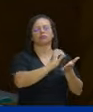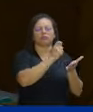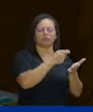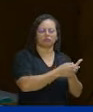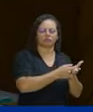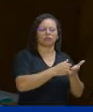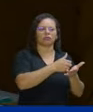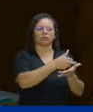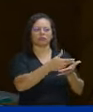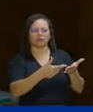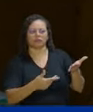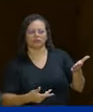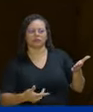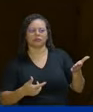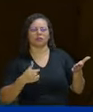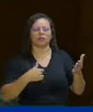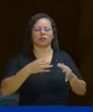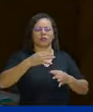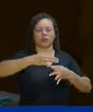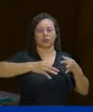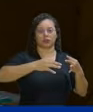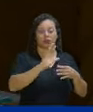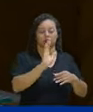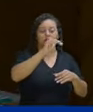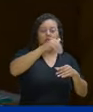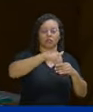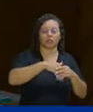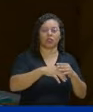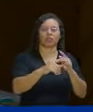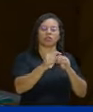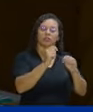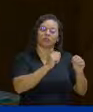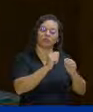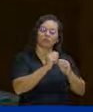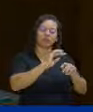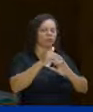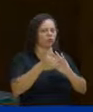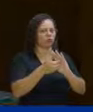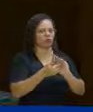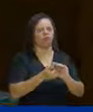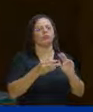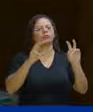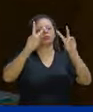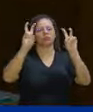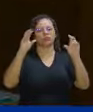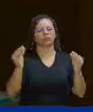aos exercícios financeiros e eleitorais da legenda. Fecho aspas.